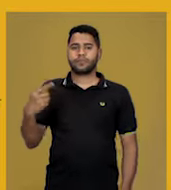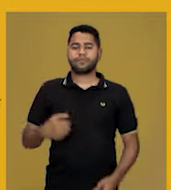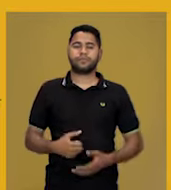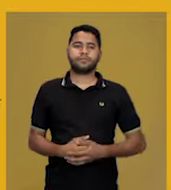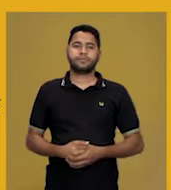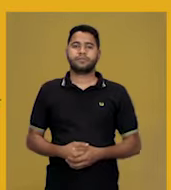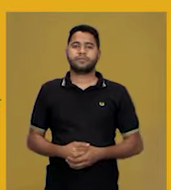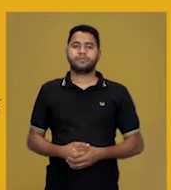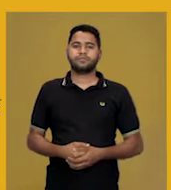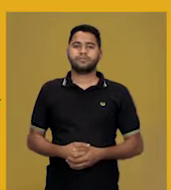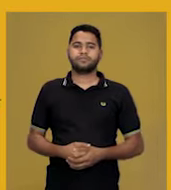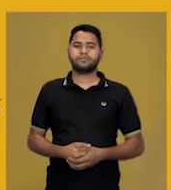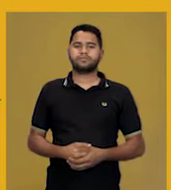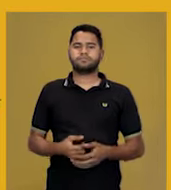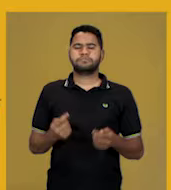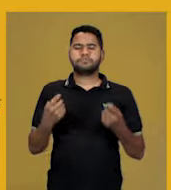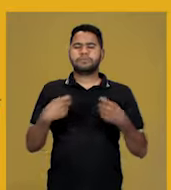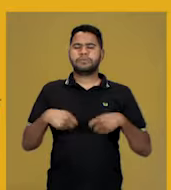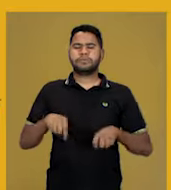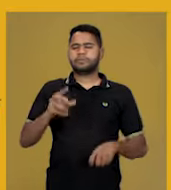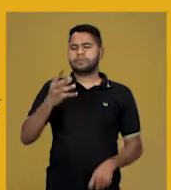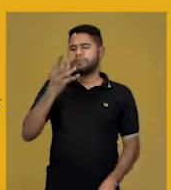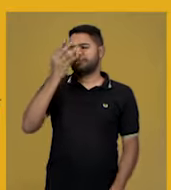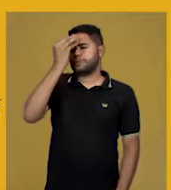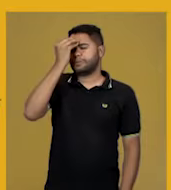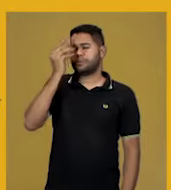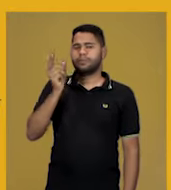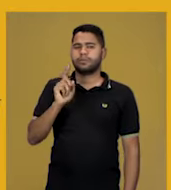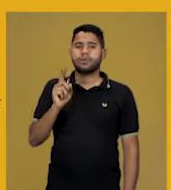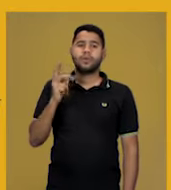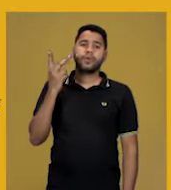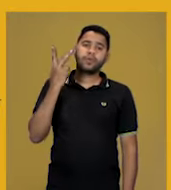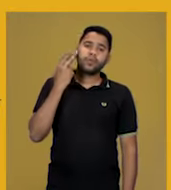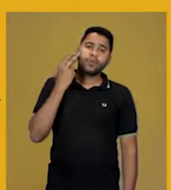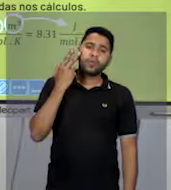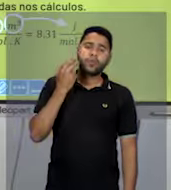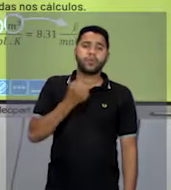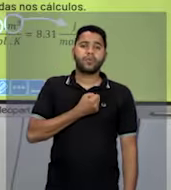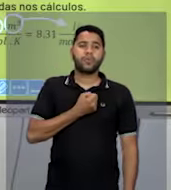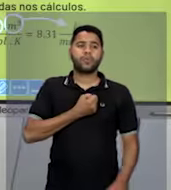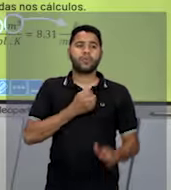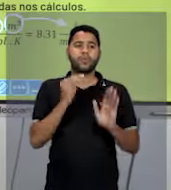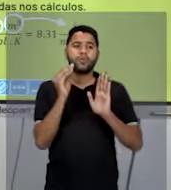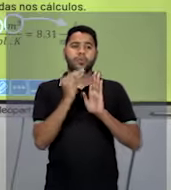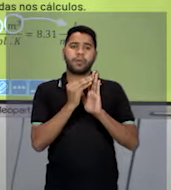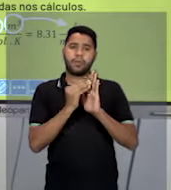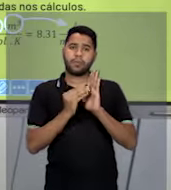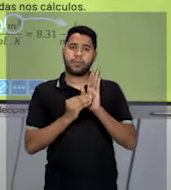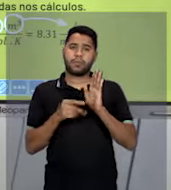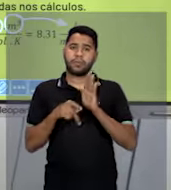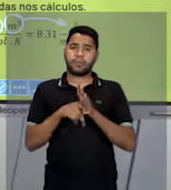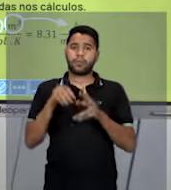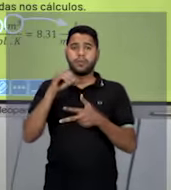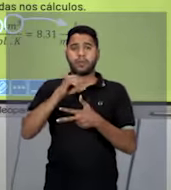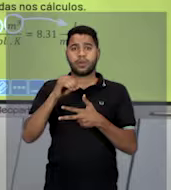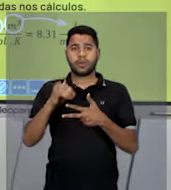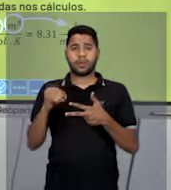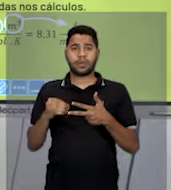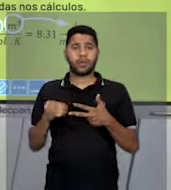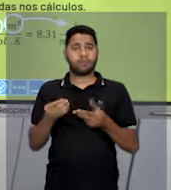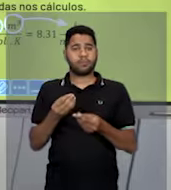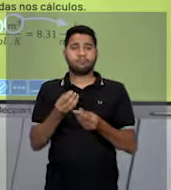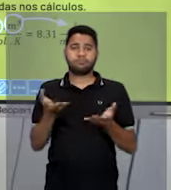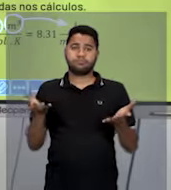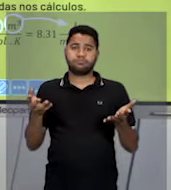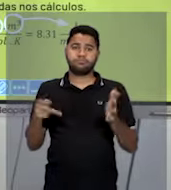8,31. Não precisa gravar esse número. Normalmente, esses números são colocados para vocês no Enem. Eles são dados